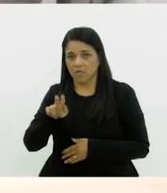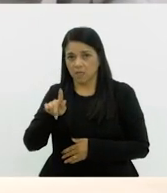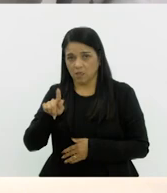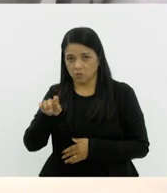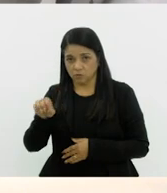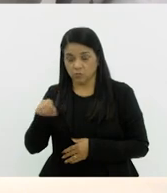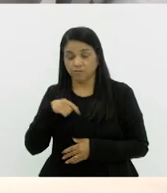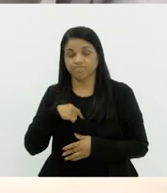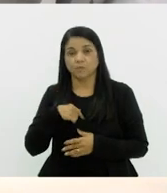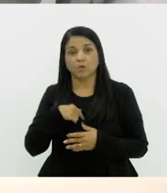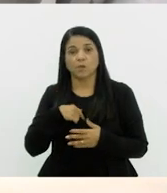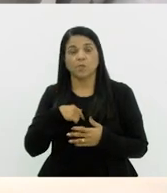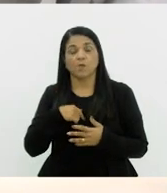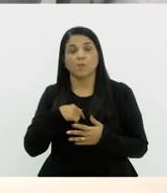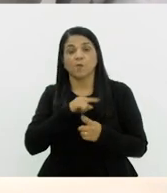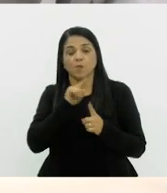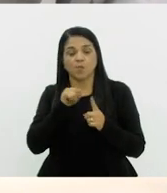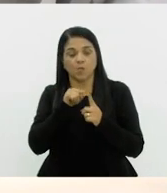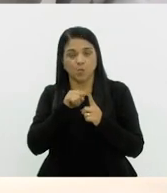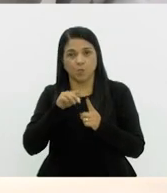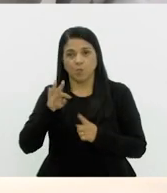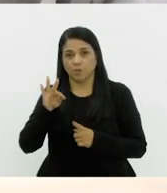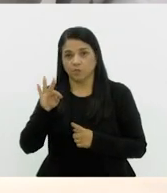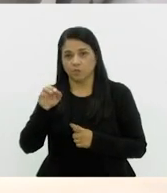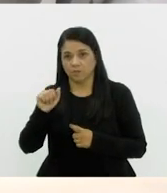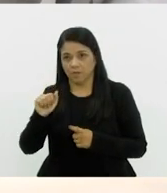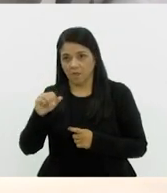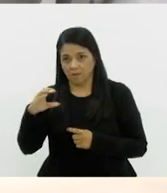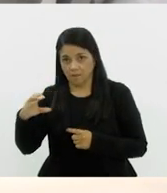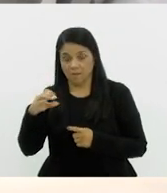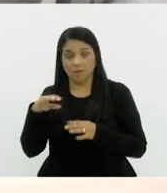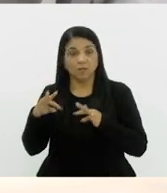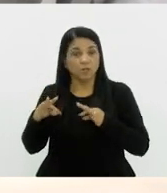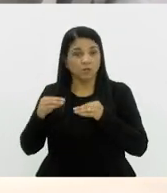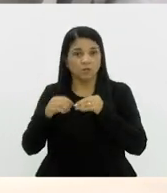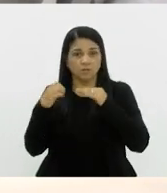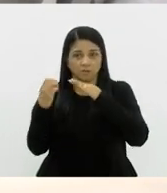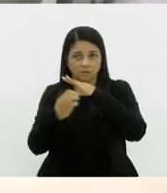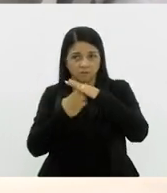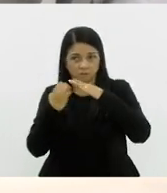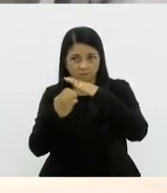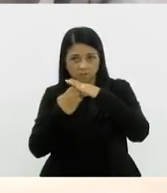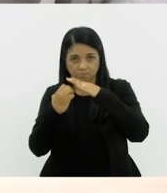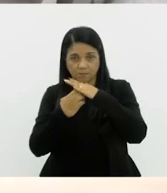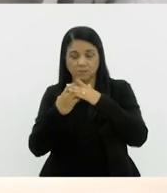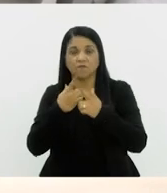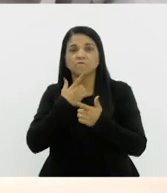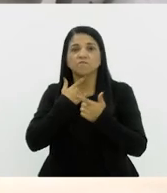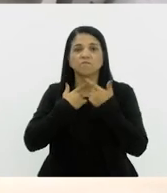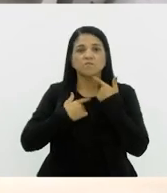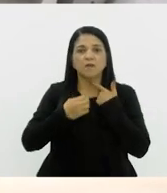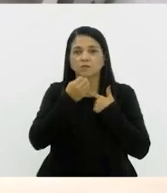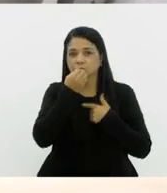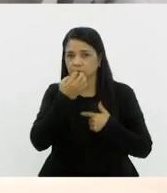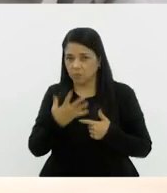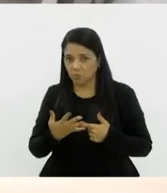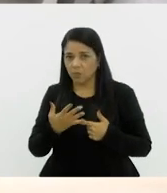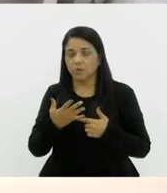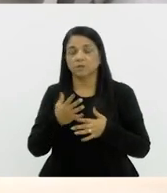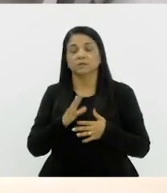do TAC podia ser que as empresas todas, essas que estão com uma boa vontade já demonstrada, que eu já saudei,